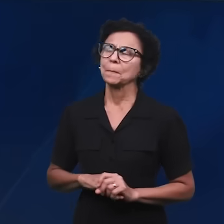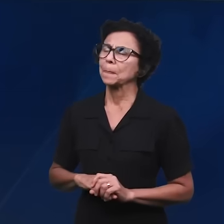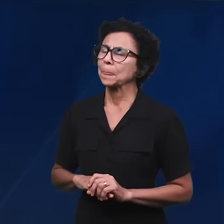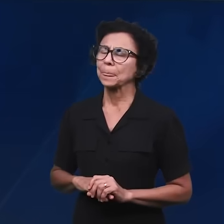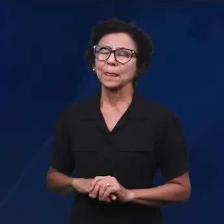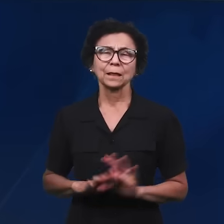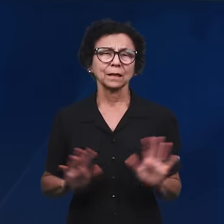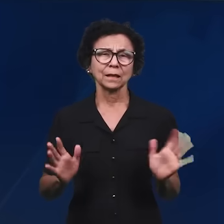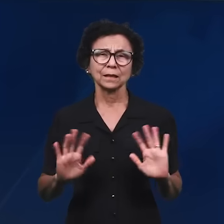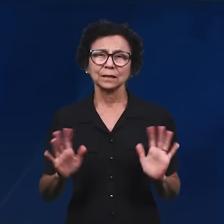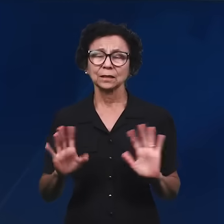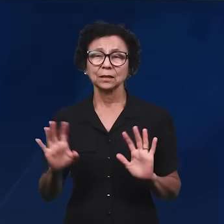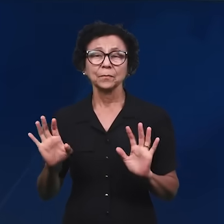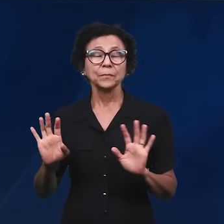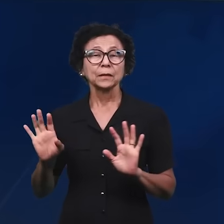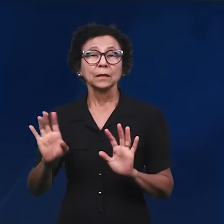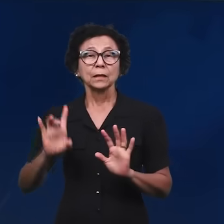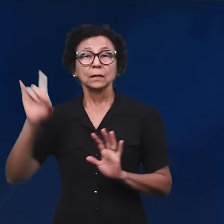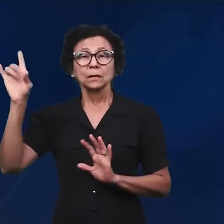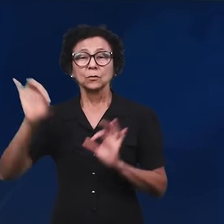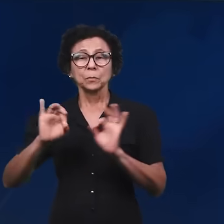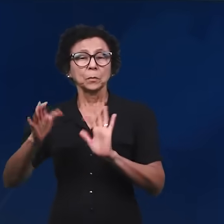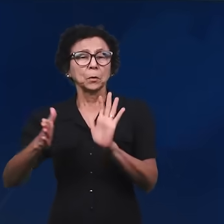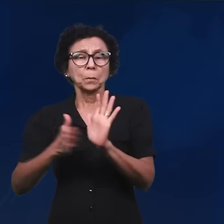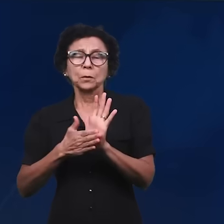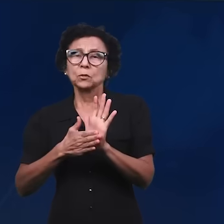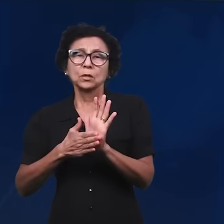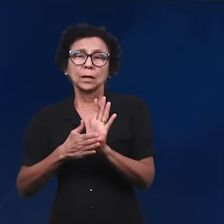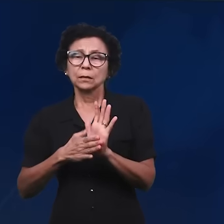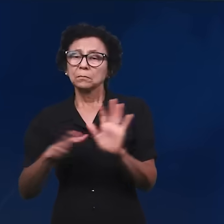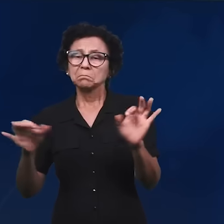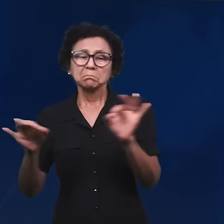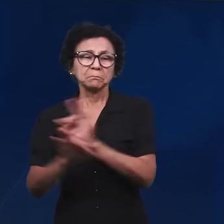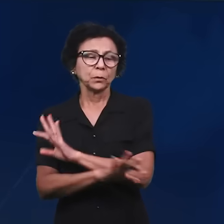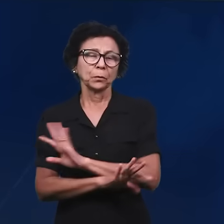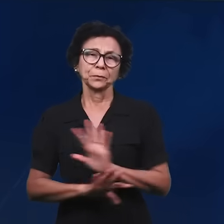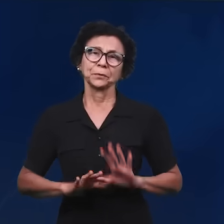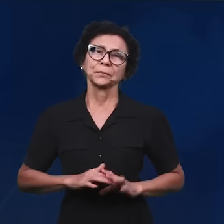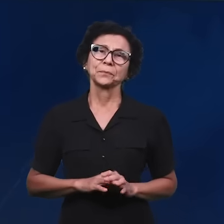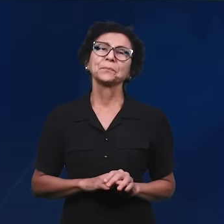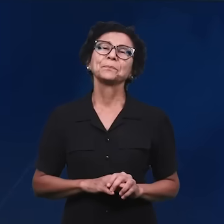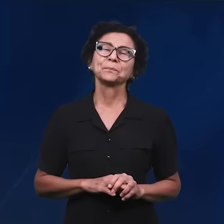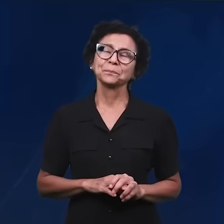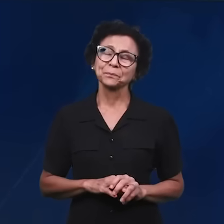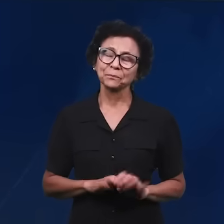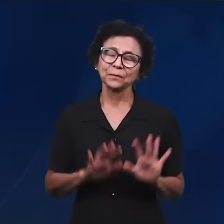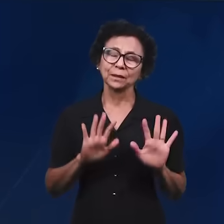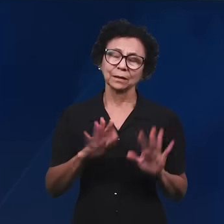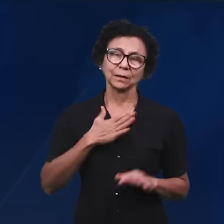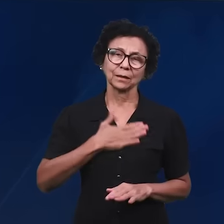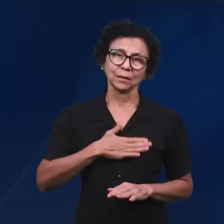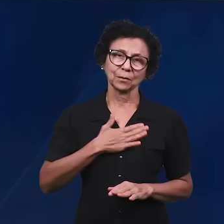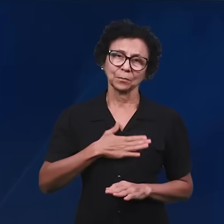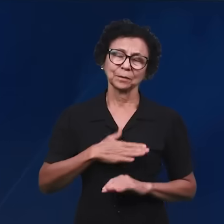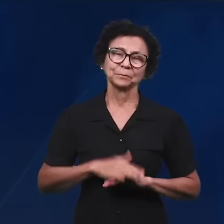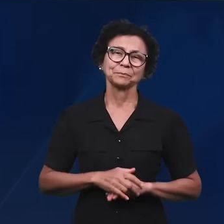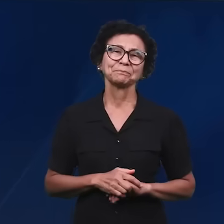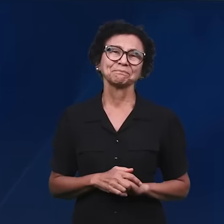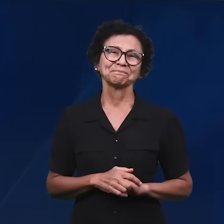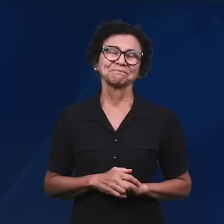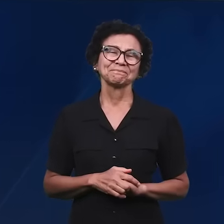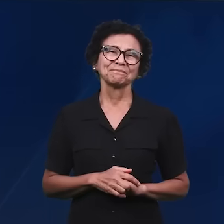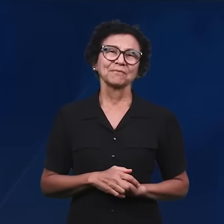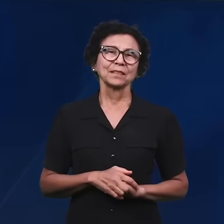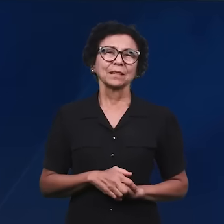sua vida, o projeto de Deus não vai mudar não. O tempo pode ser grande, pode ser muito maior que você está esperando, mas Deus tem um propósito nisso